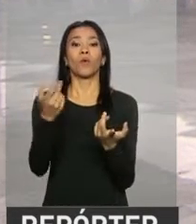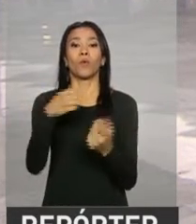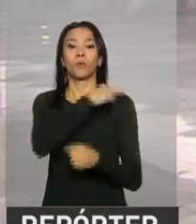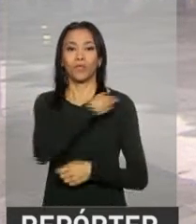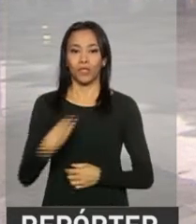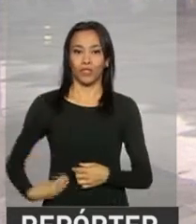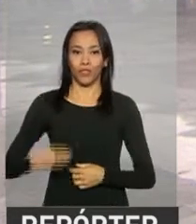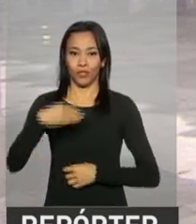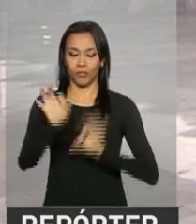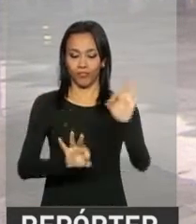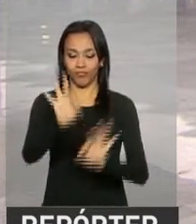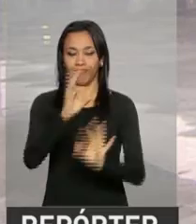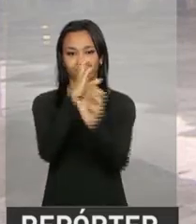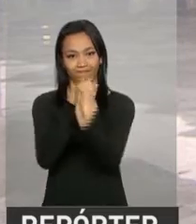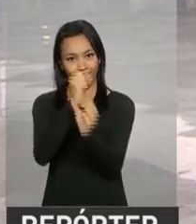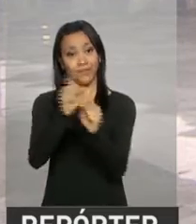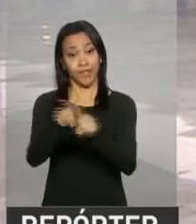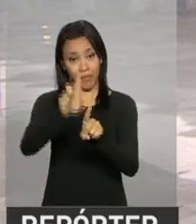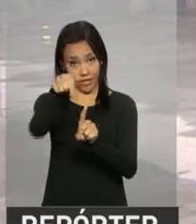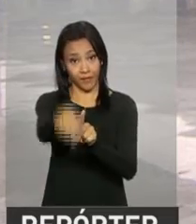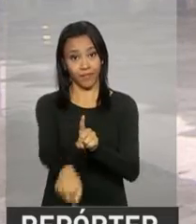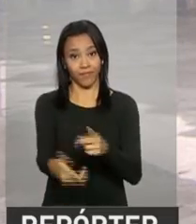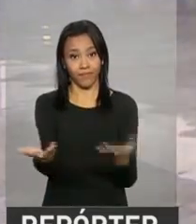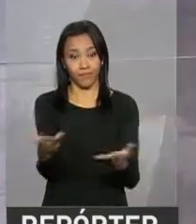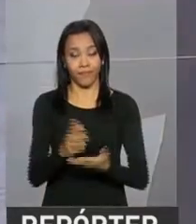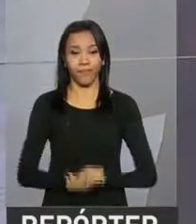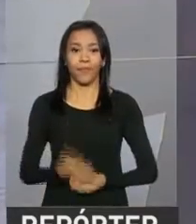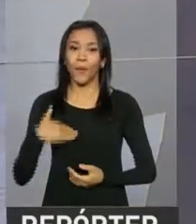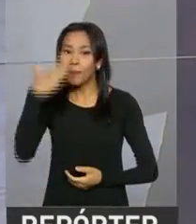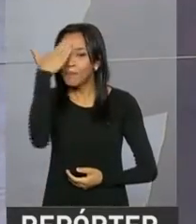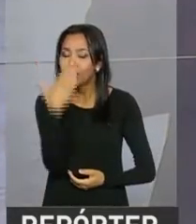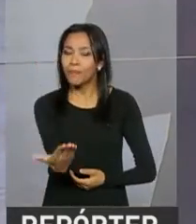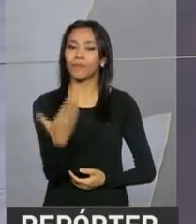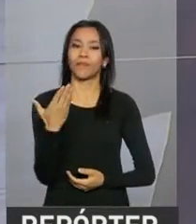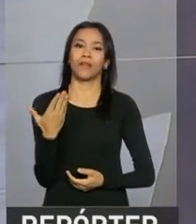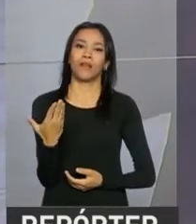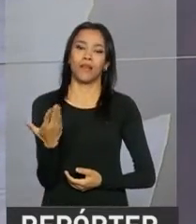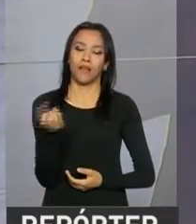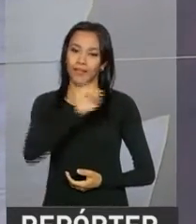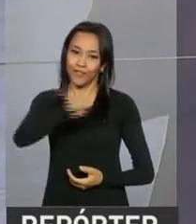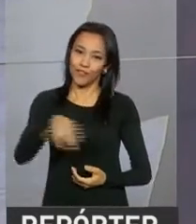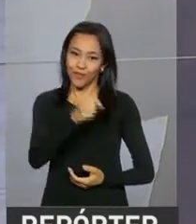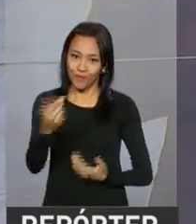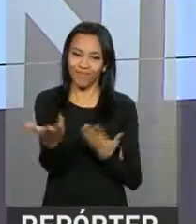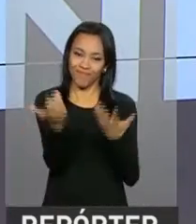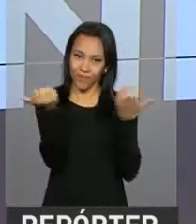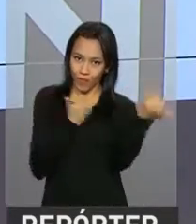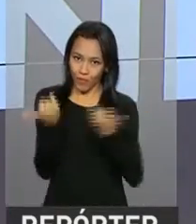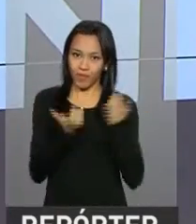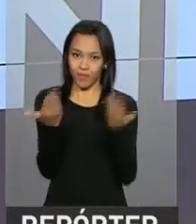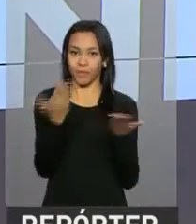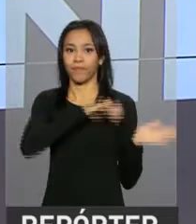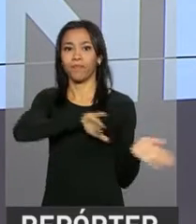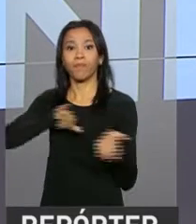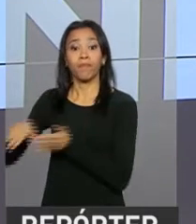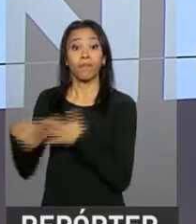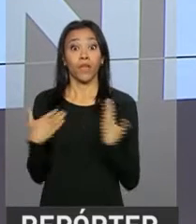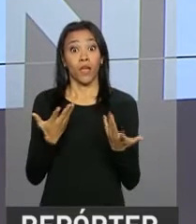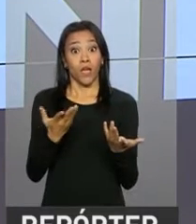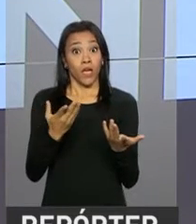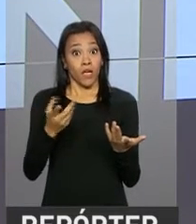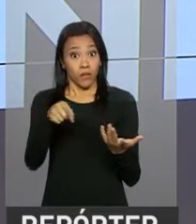Oliveira, também aqui no Palácio do Planalto. Leandro. Obrigado, João Pedro, pelas informações. E olha,